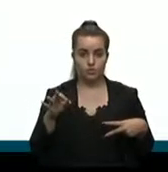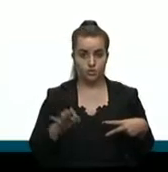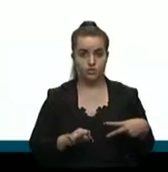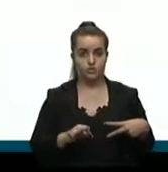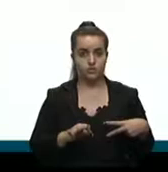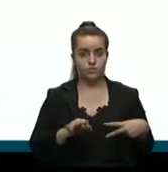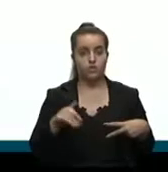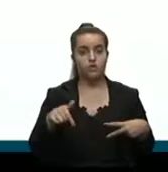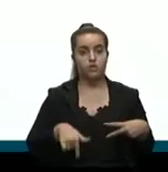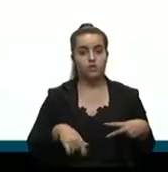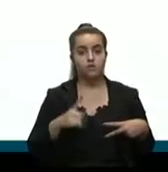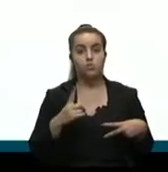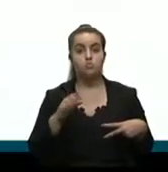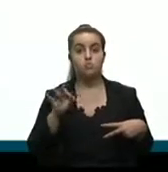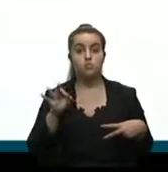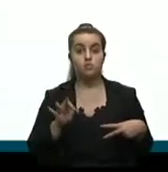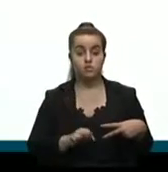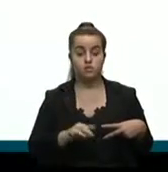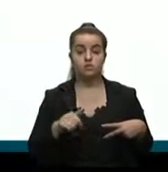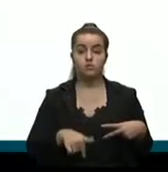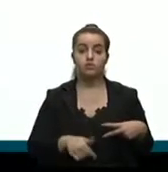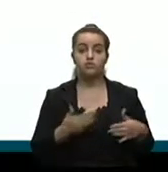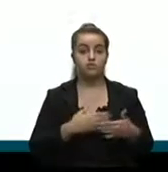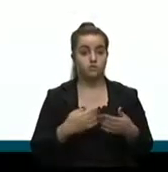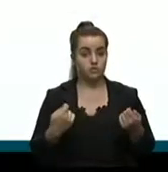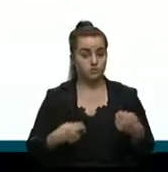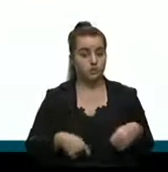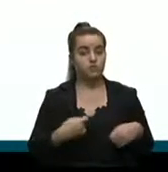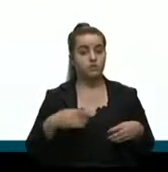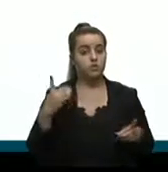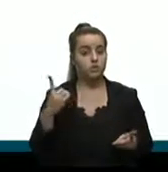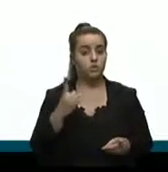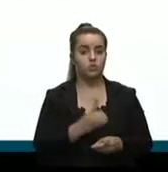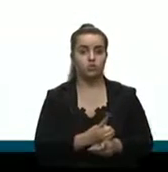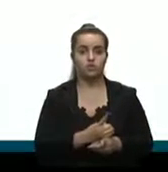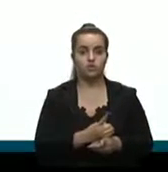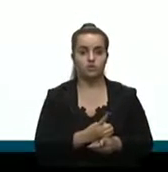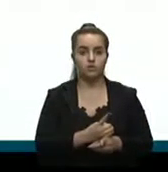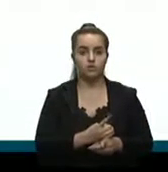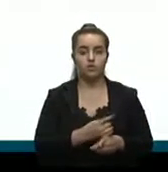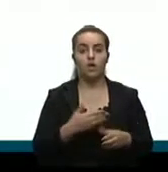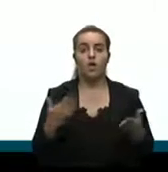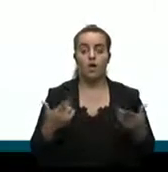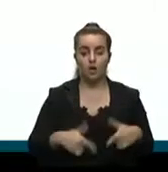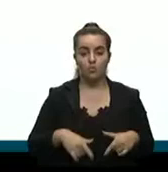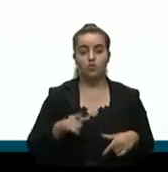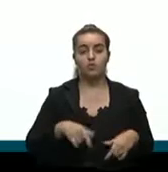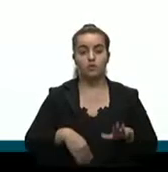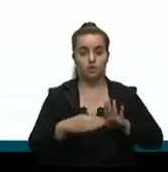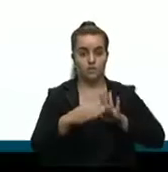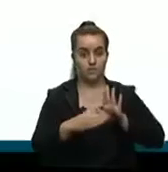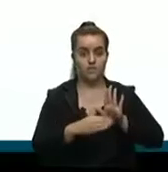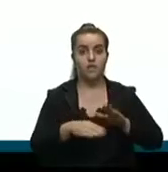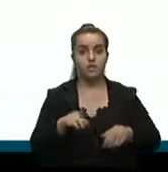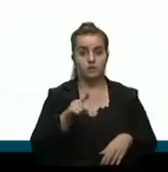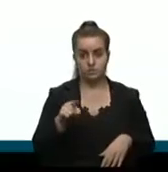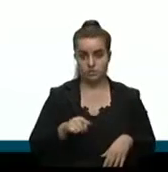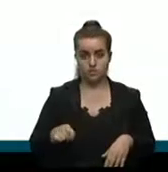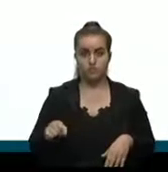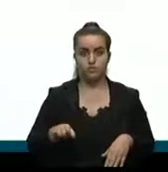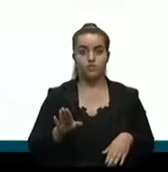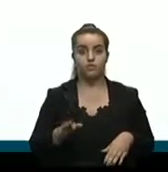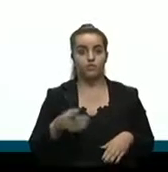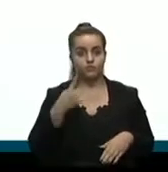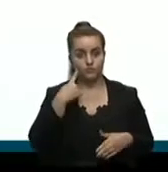1%. Esse 1% você precisa localizar na tabela Z.